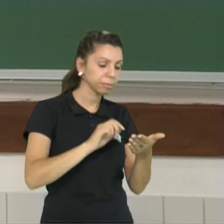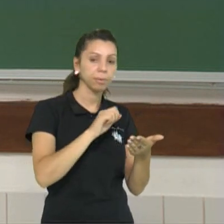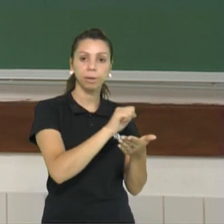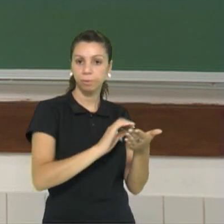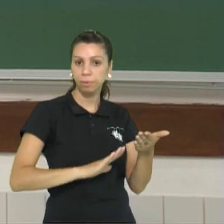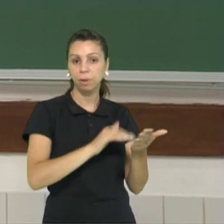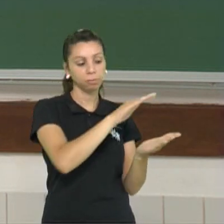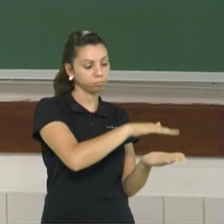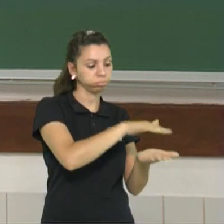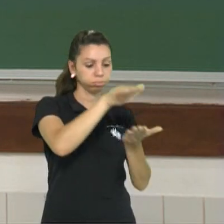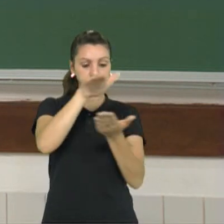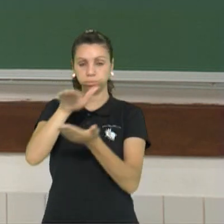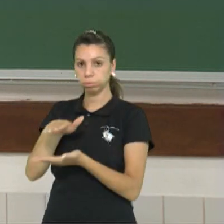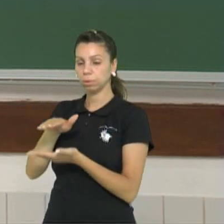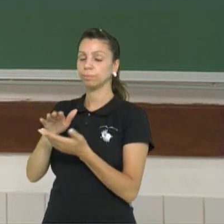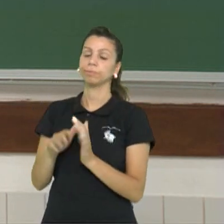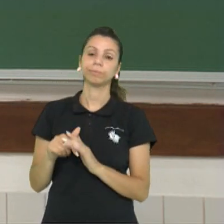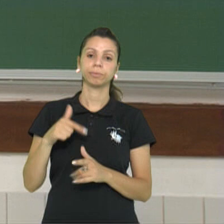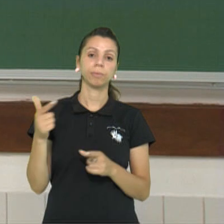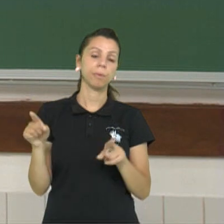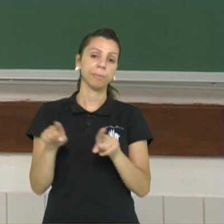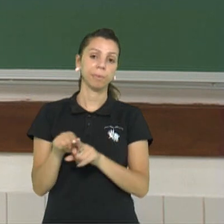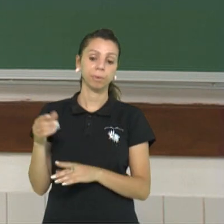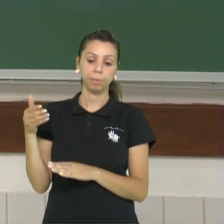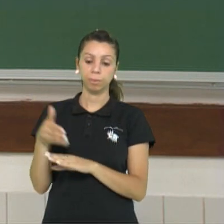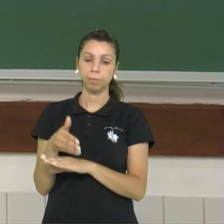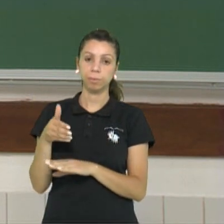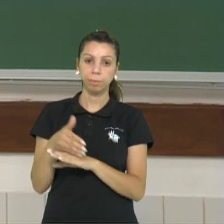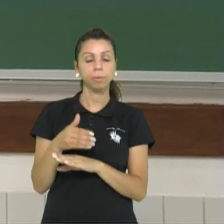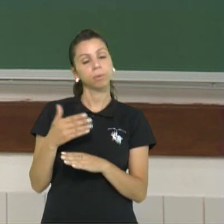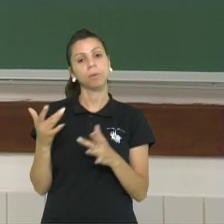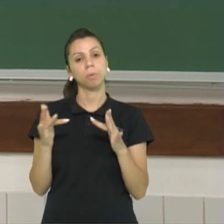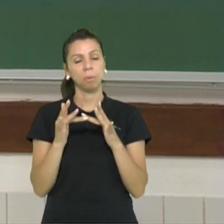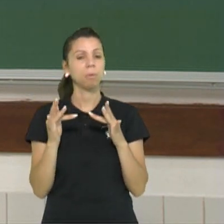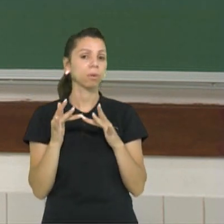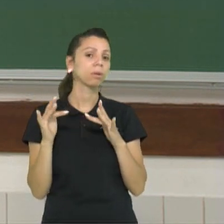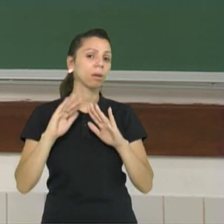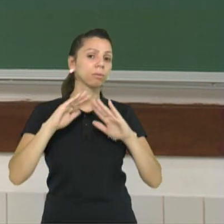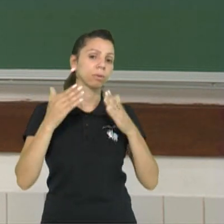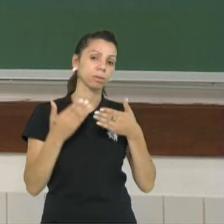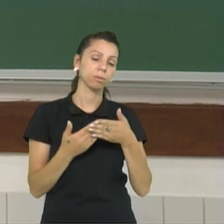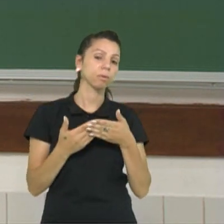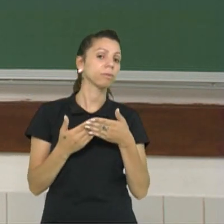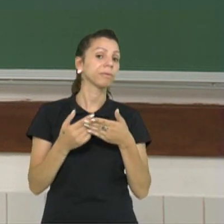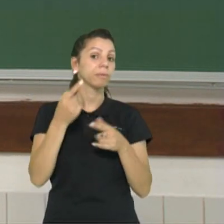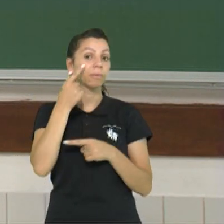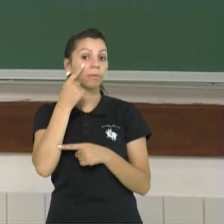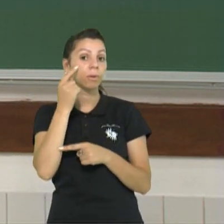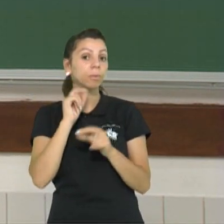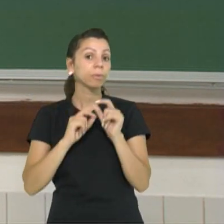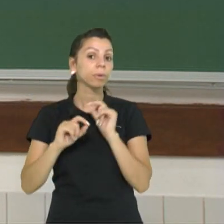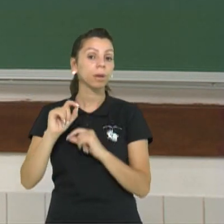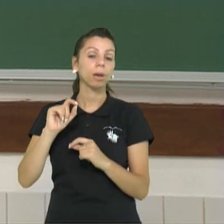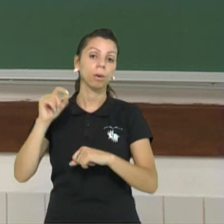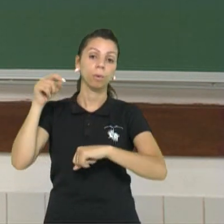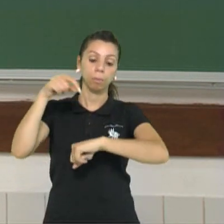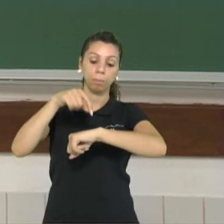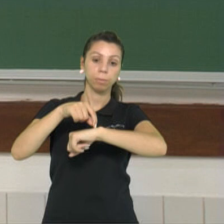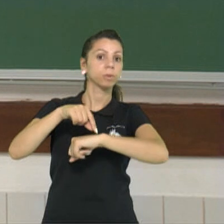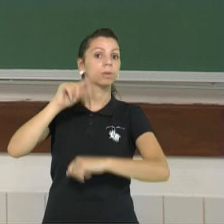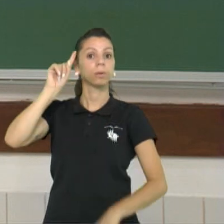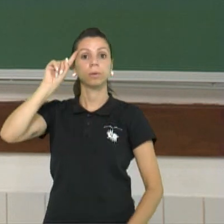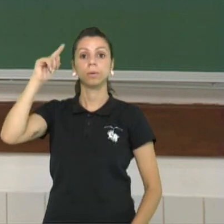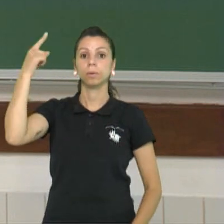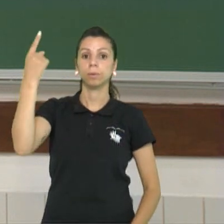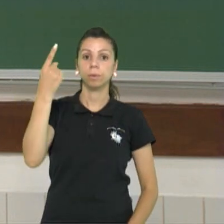didático, né? E durante esse acesso, durante esse contato com a sua escola, verifique as datas dos meetings,